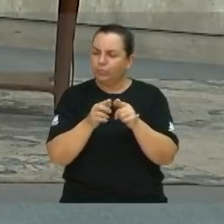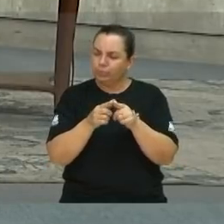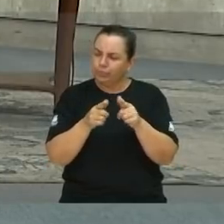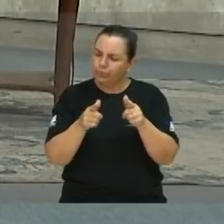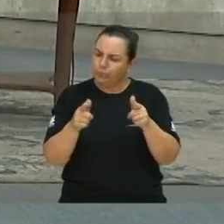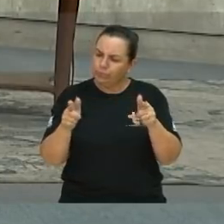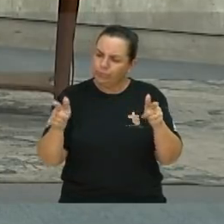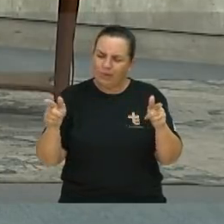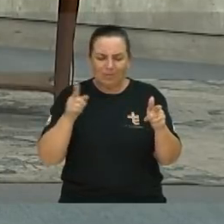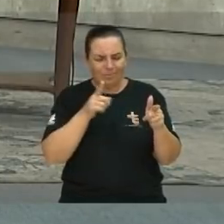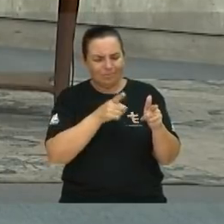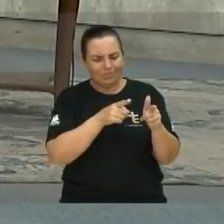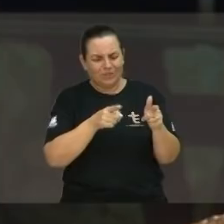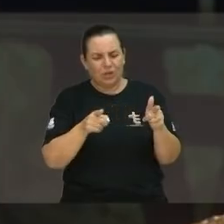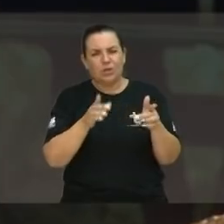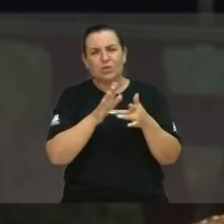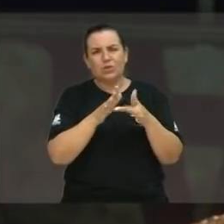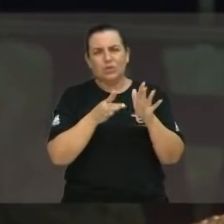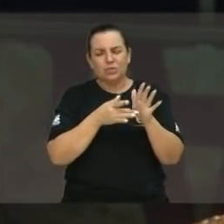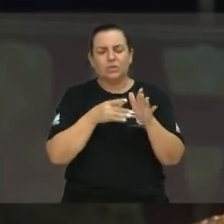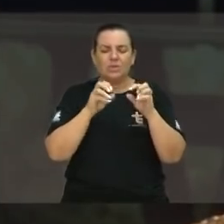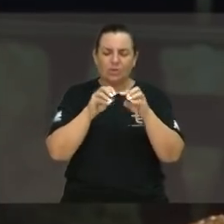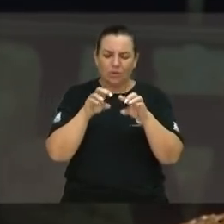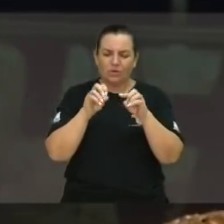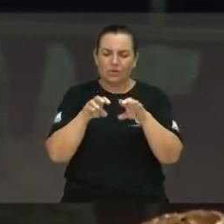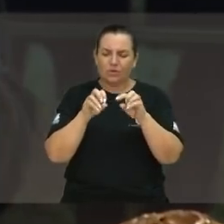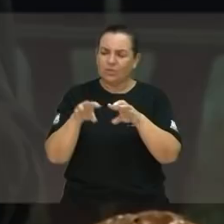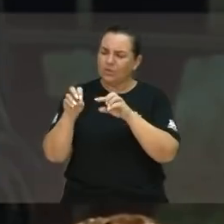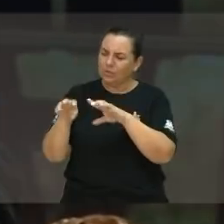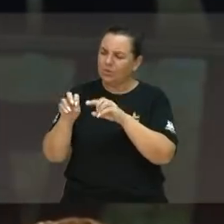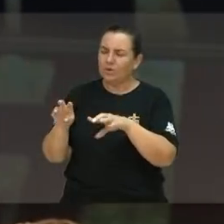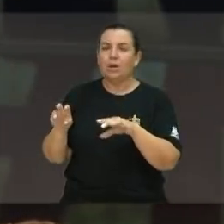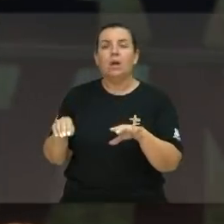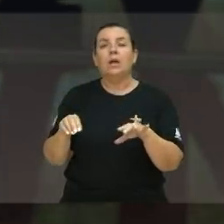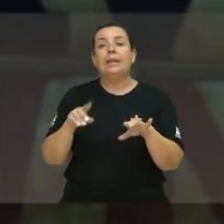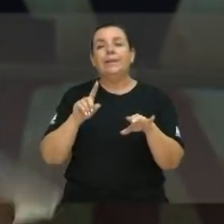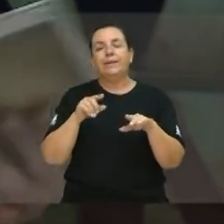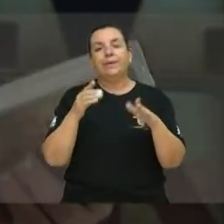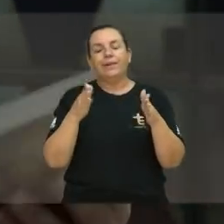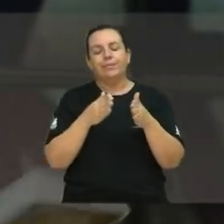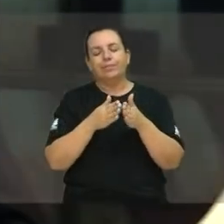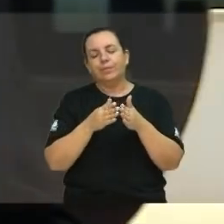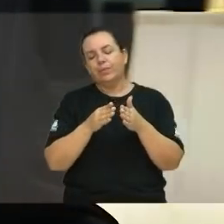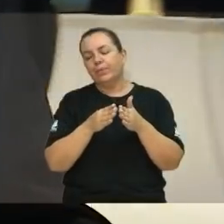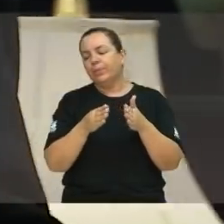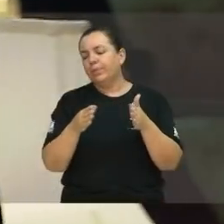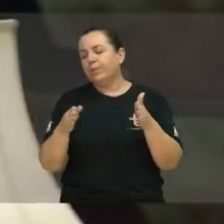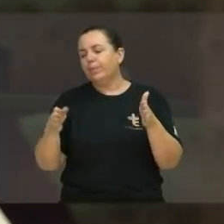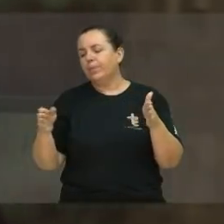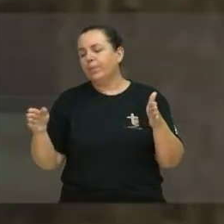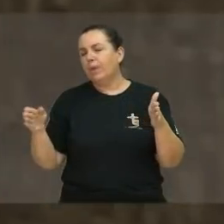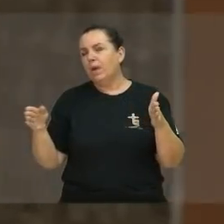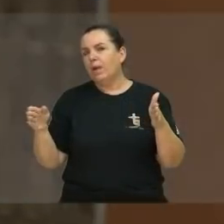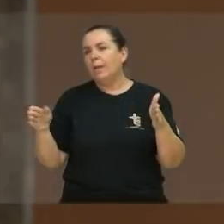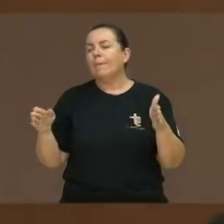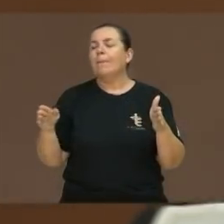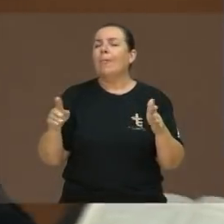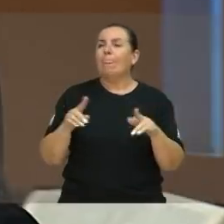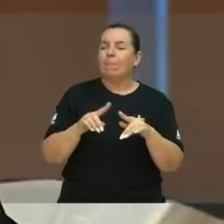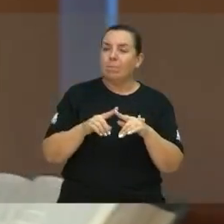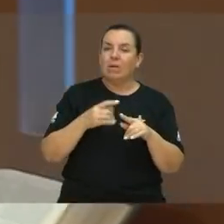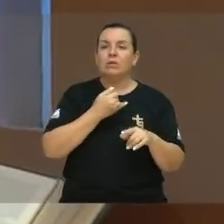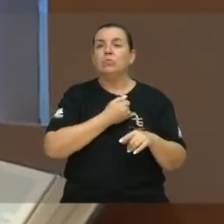e haja evidência ausência elementos de caráter teologicamente mais denso que o evangelista